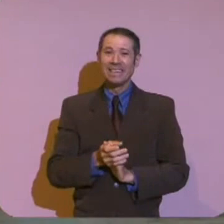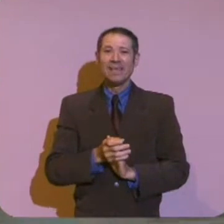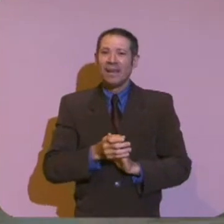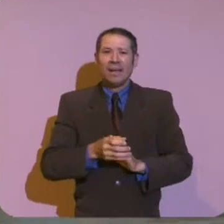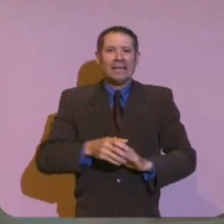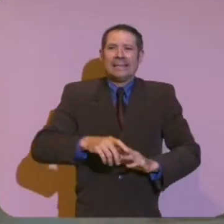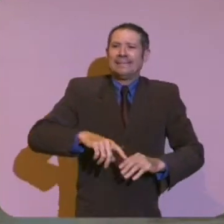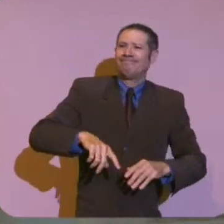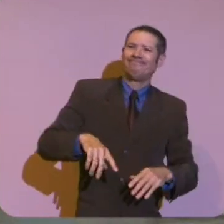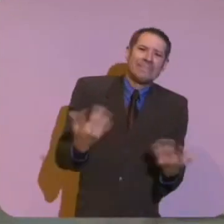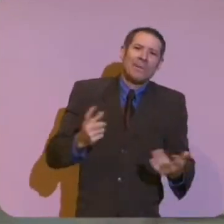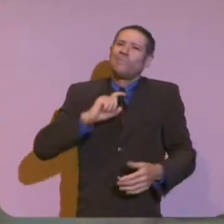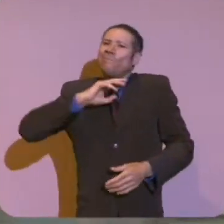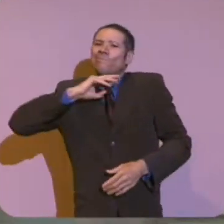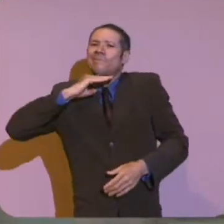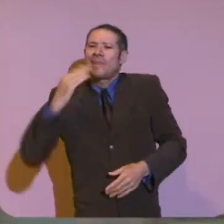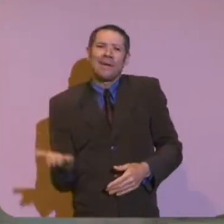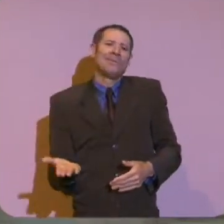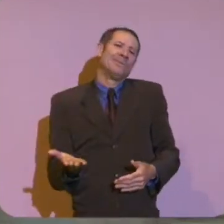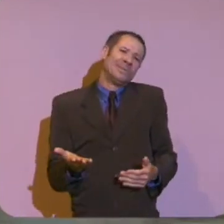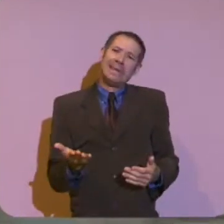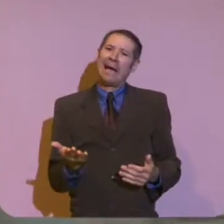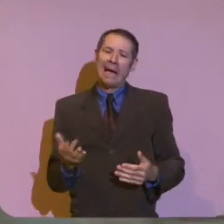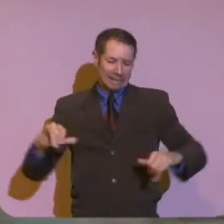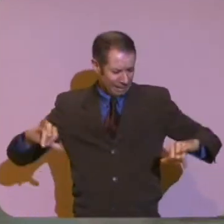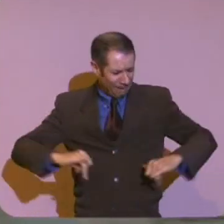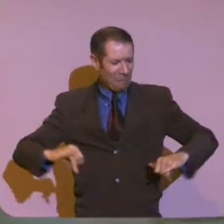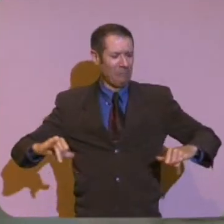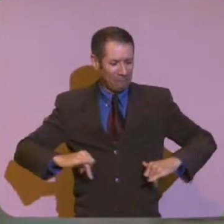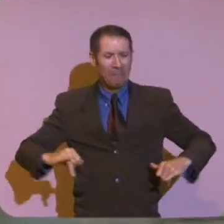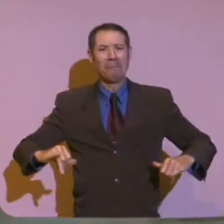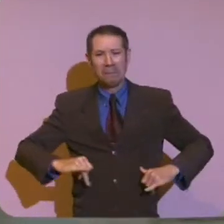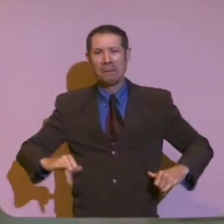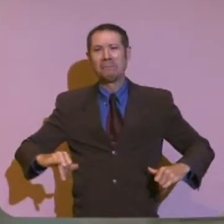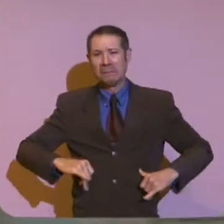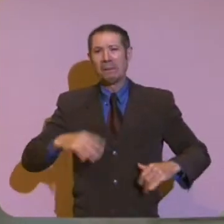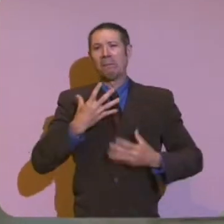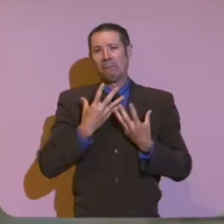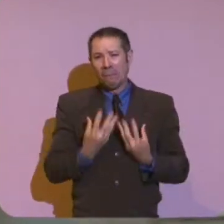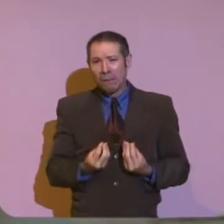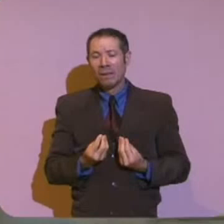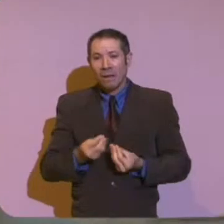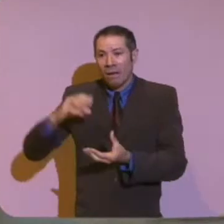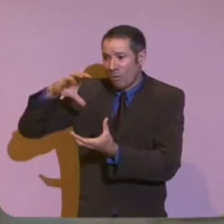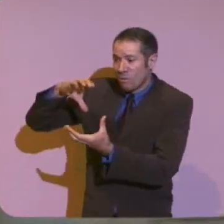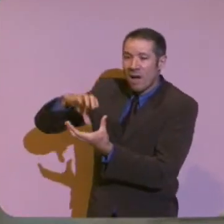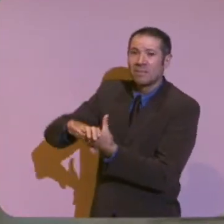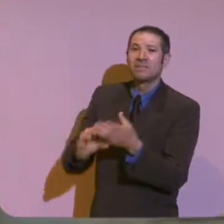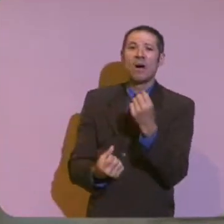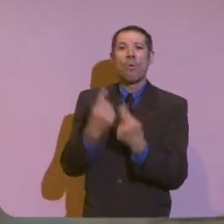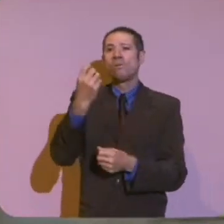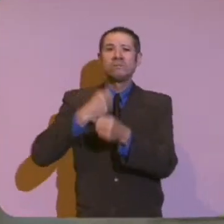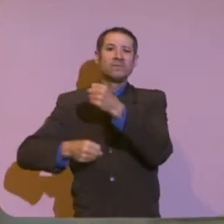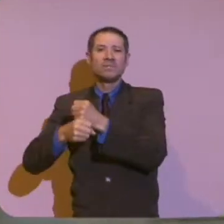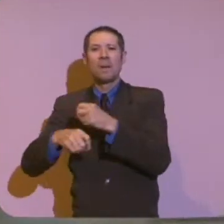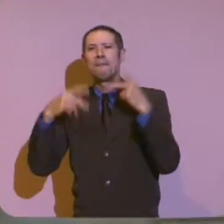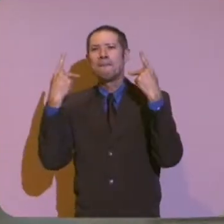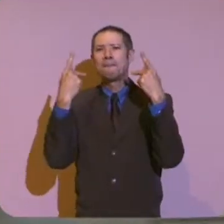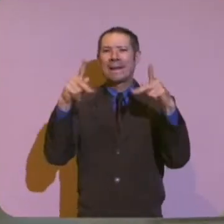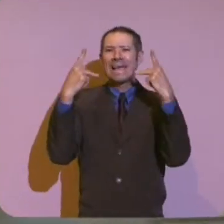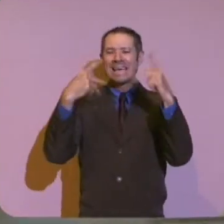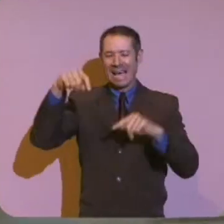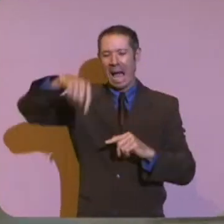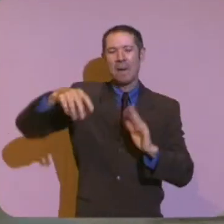tem jeito para mim, eu vou gerar mais sofrimento e mais angústia. E estava lá o casal aqui, há uns anos atrás, eles pregaram aqui na